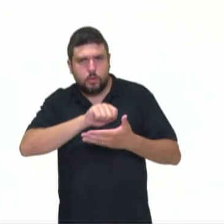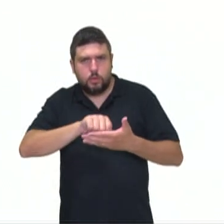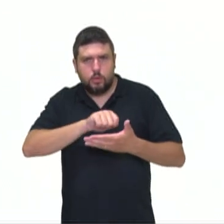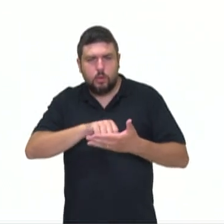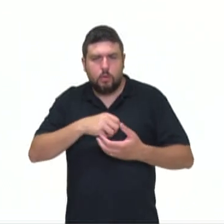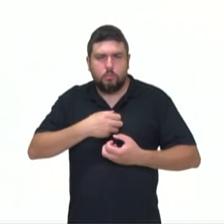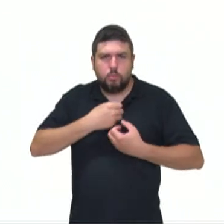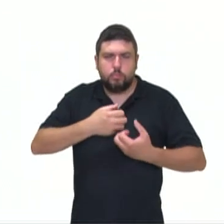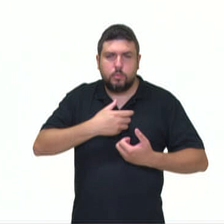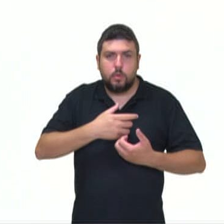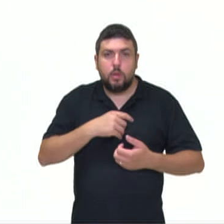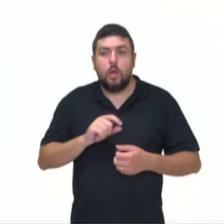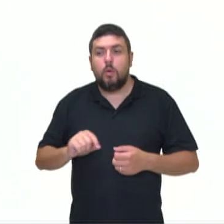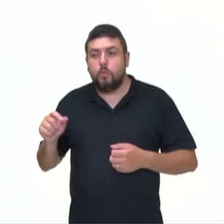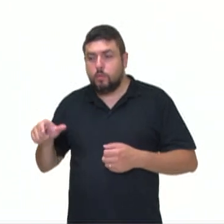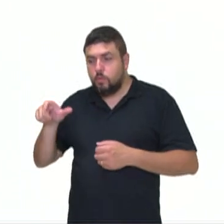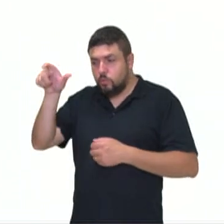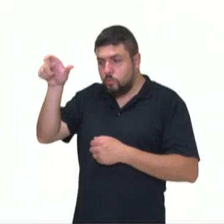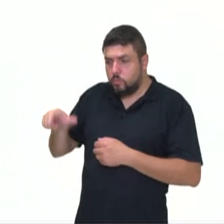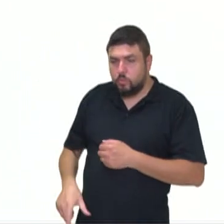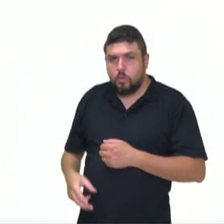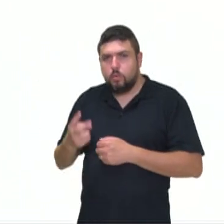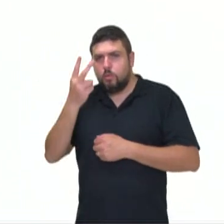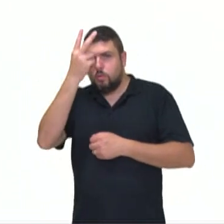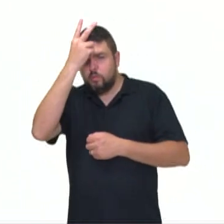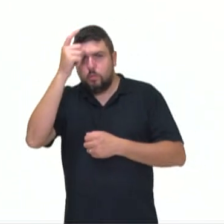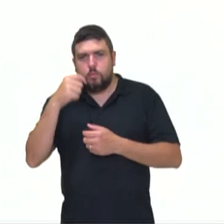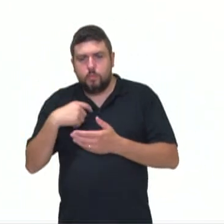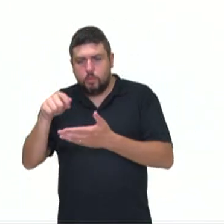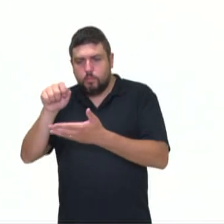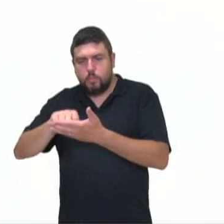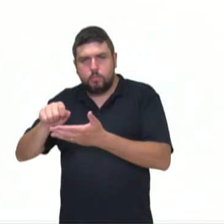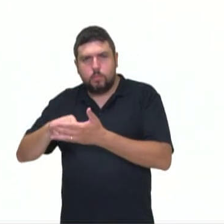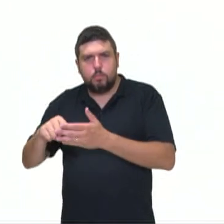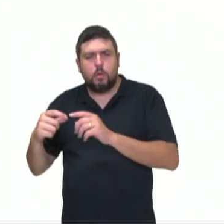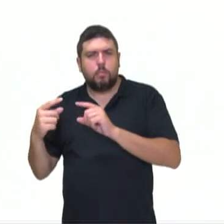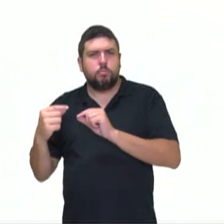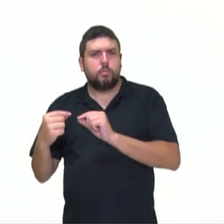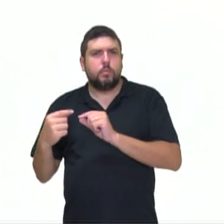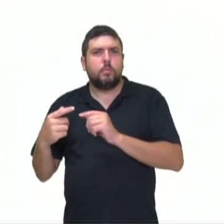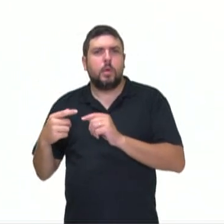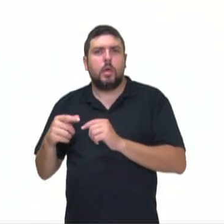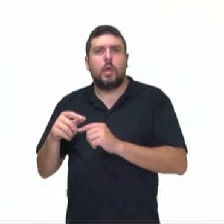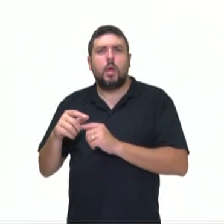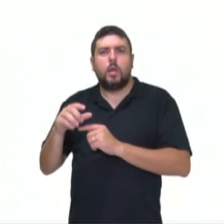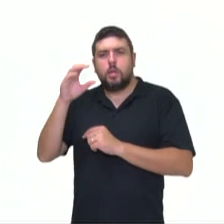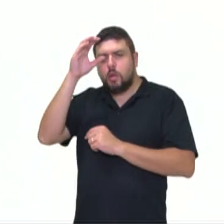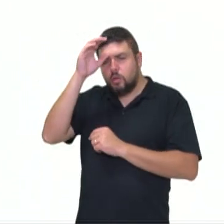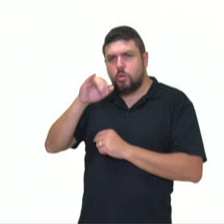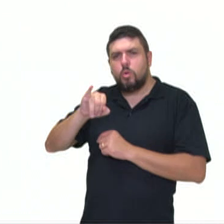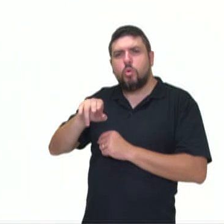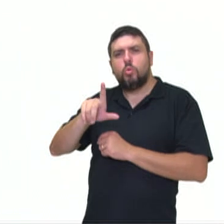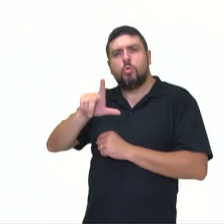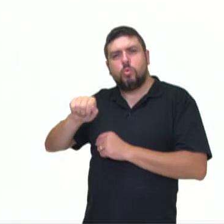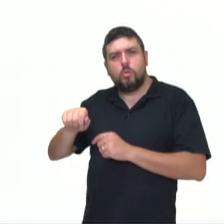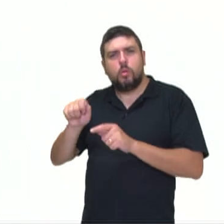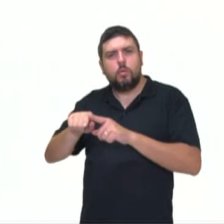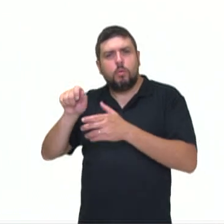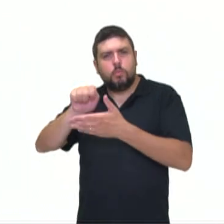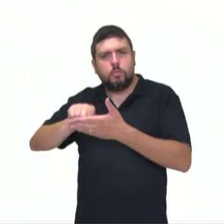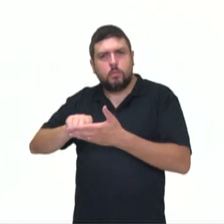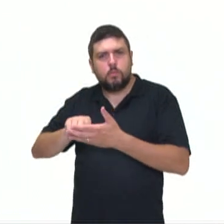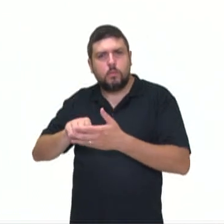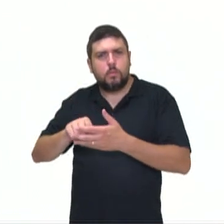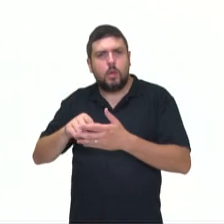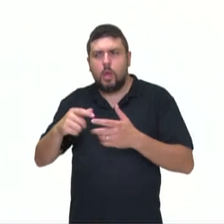Mário Vargas Llosa publicar Conversa no Catedral, Tia Júlia e O Escrivinhador e A Guerra do Fim do